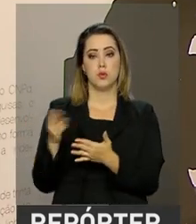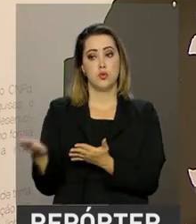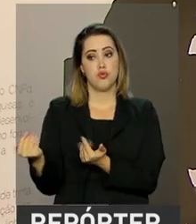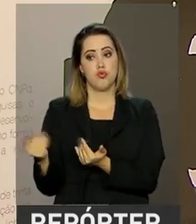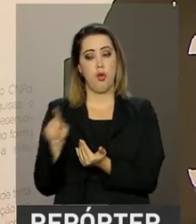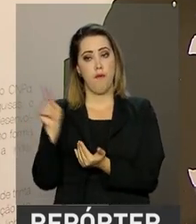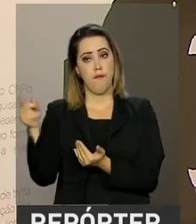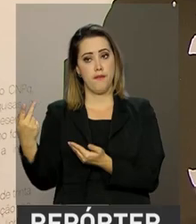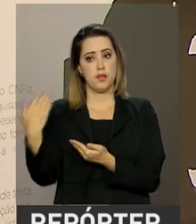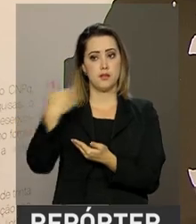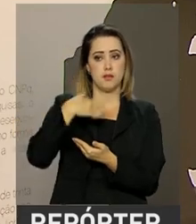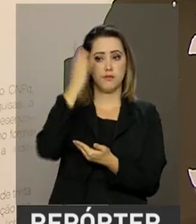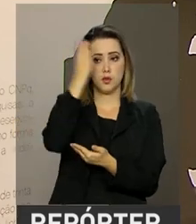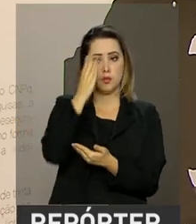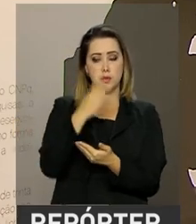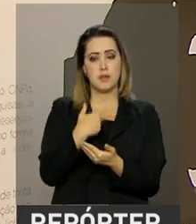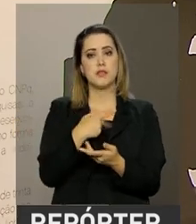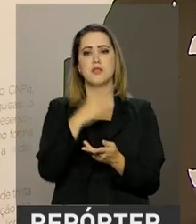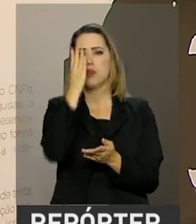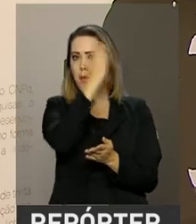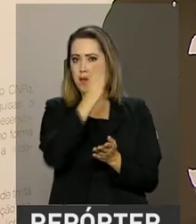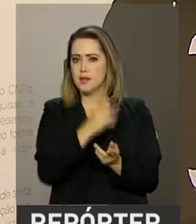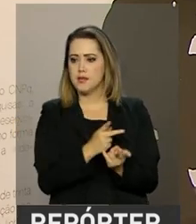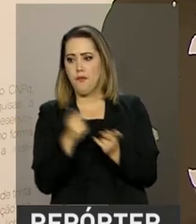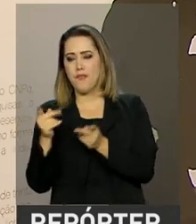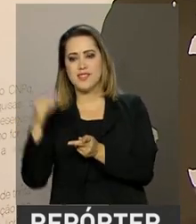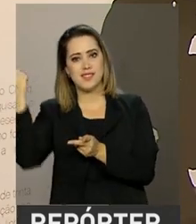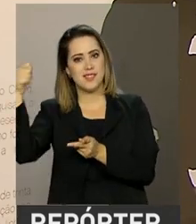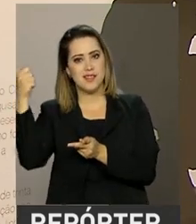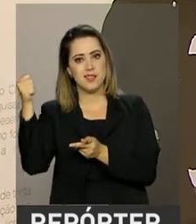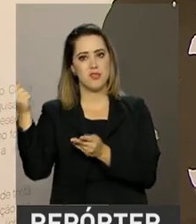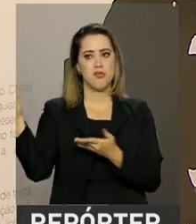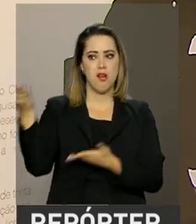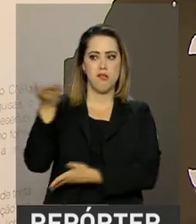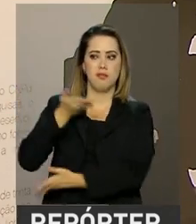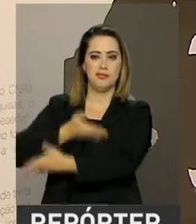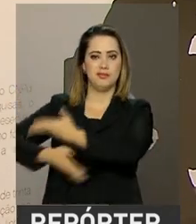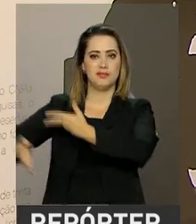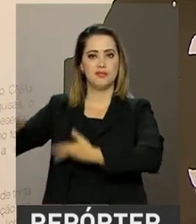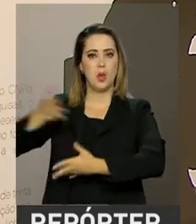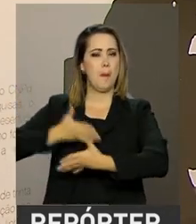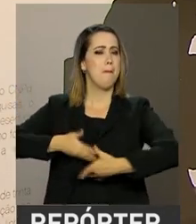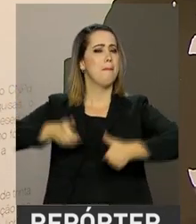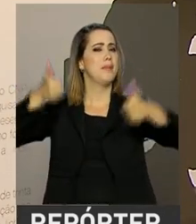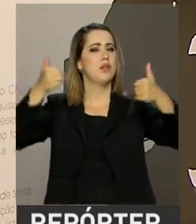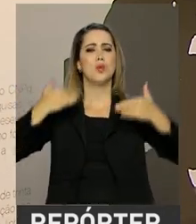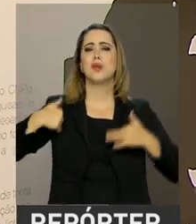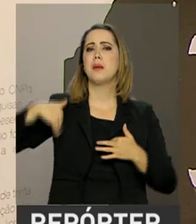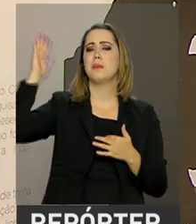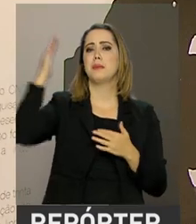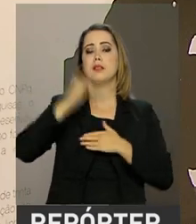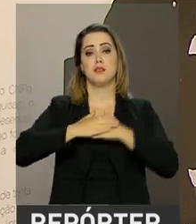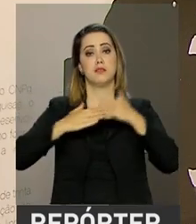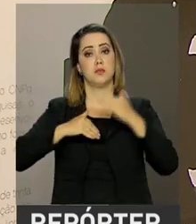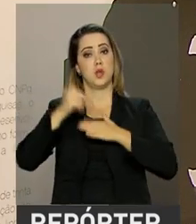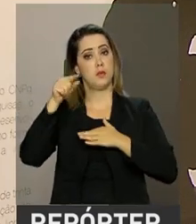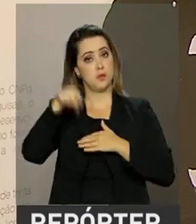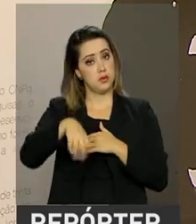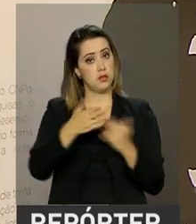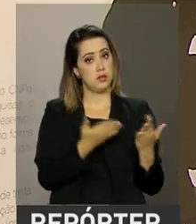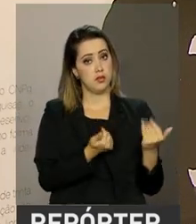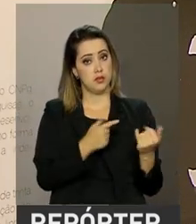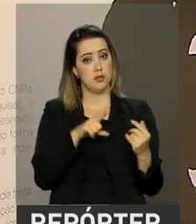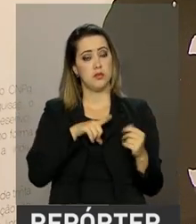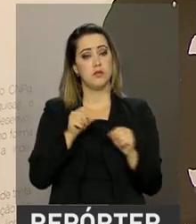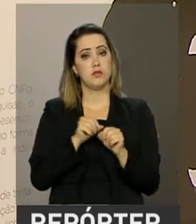argentinos visitando mais o Brasil os brasileiros mais da Argentina vão contribuir para melhorar mais ainda a formação desses jovens fazendo com que os